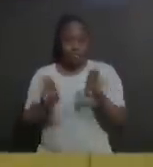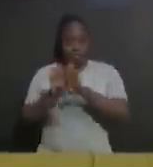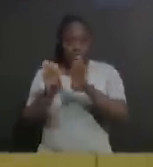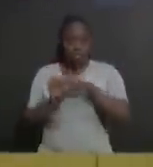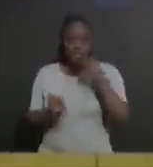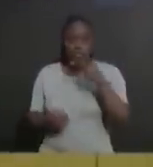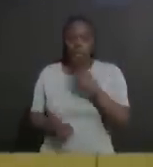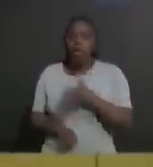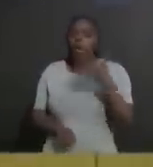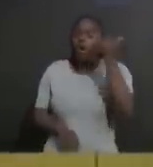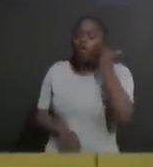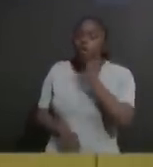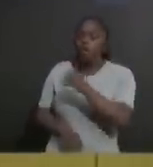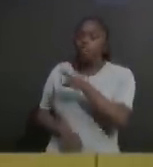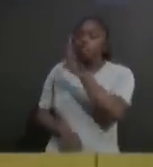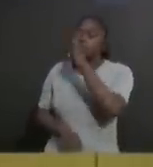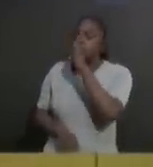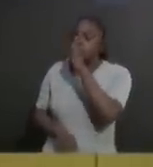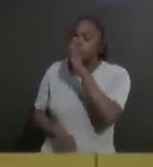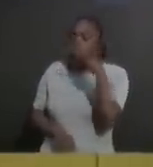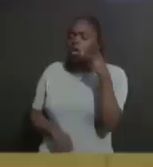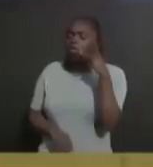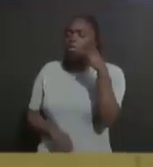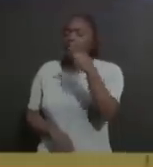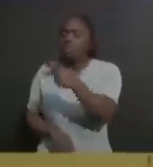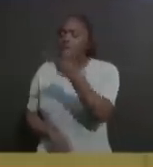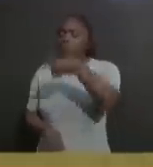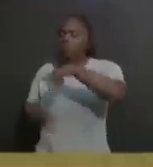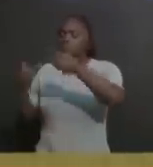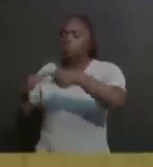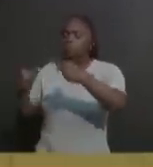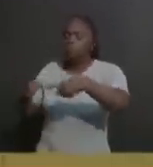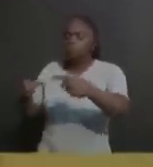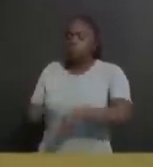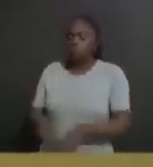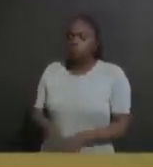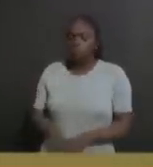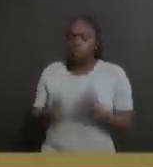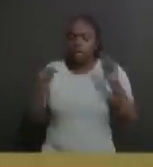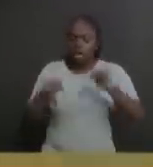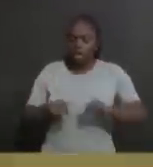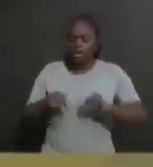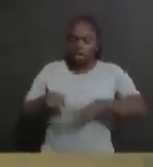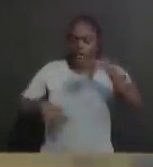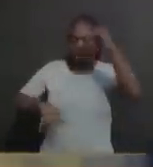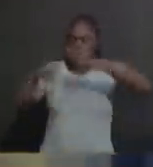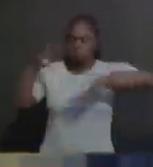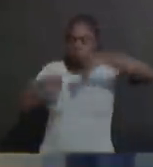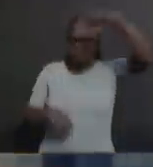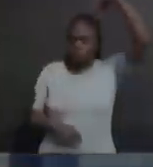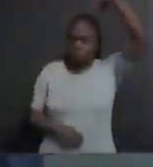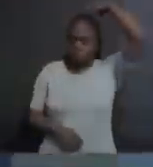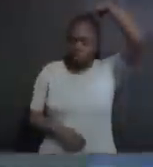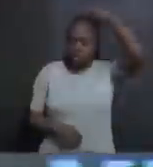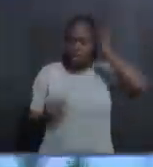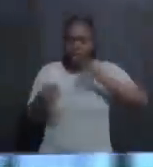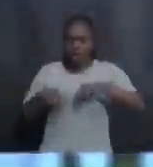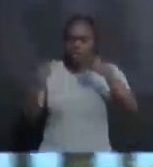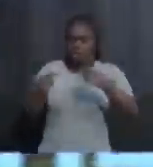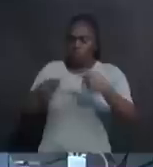sua boca, vai profetizar em Betel, vai ganhar lá o seu pão, sai daqui. Aqui é o palácio do rei, aqui é um lugar nobre, aqui não é